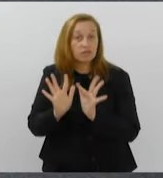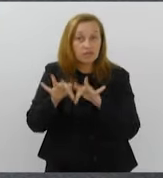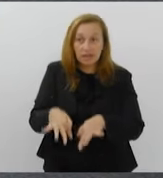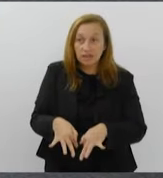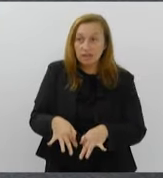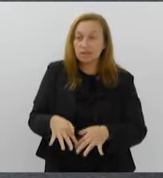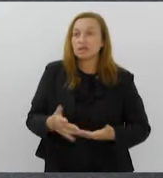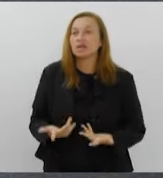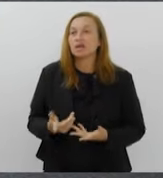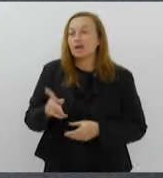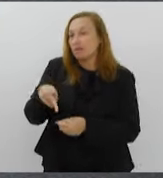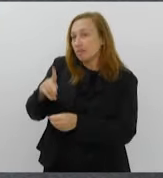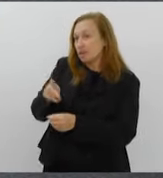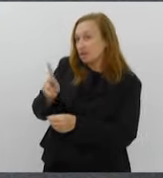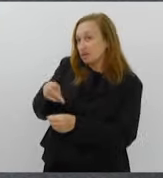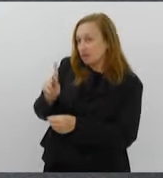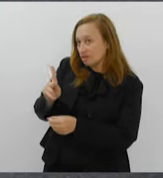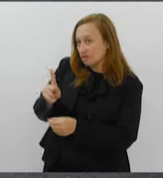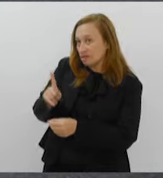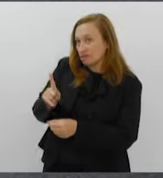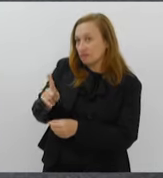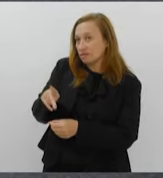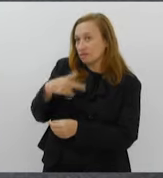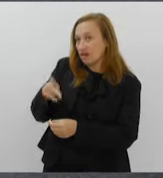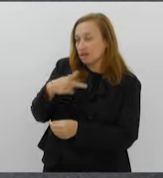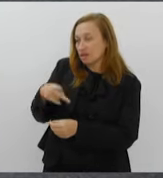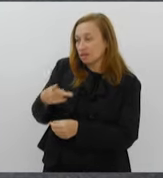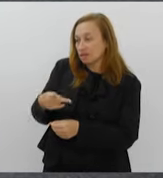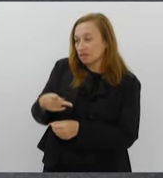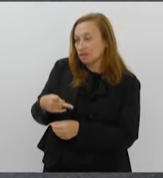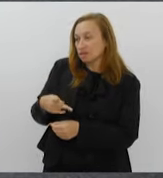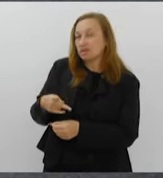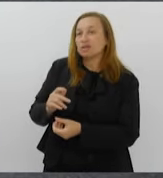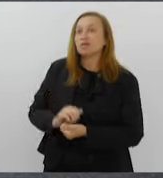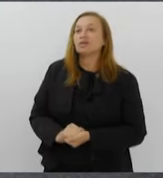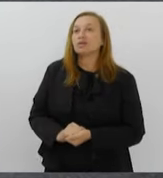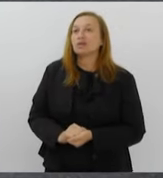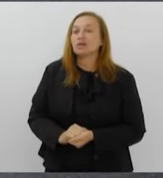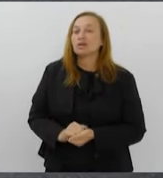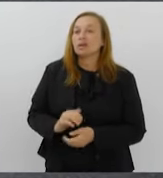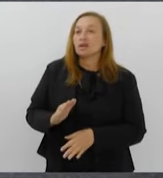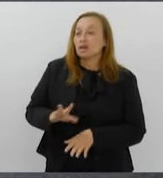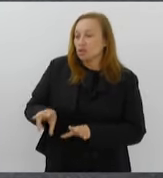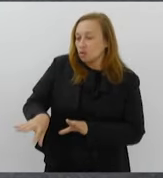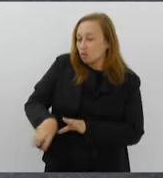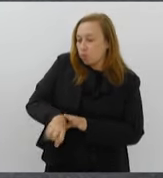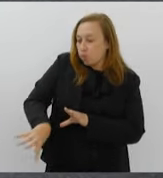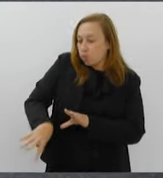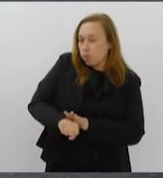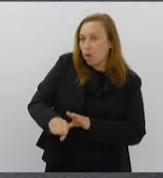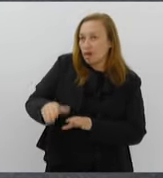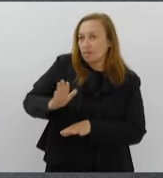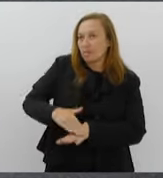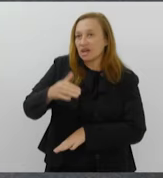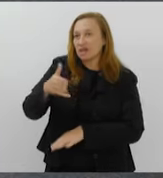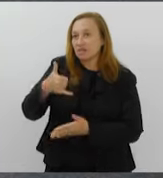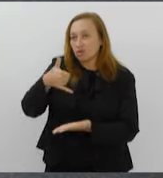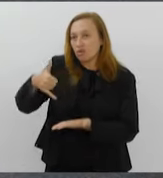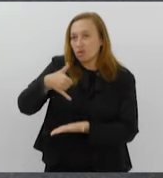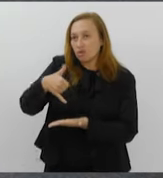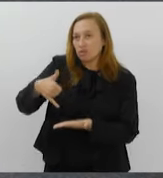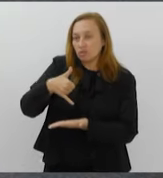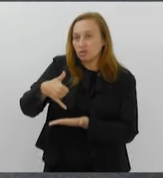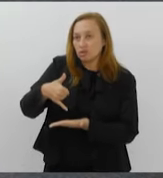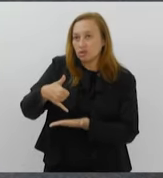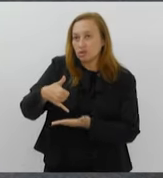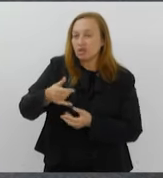a Petrobras que está reinjetando para retirar mais óleo e, com isso, nós vamos